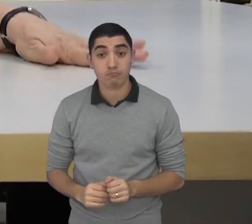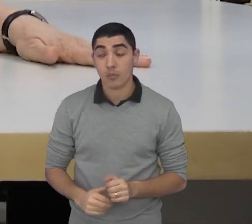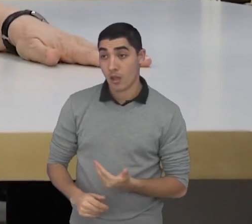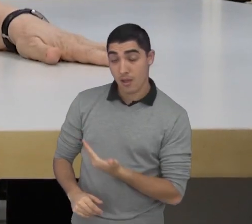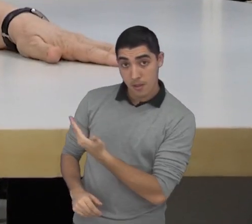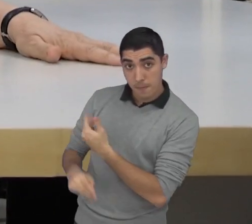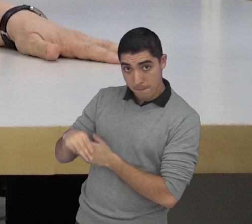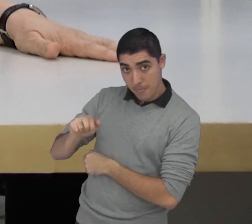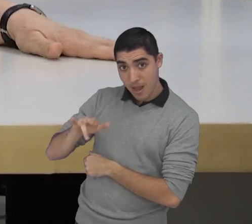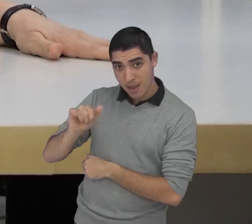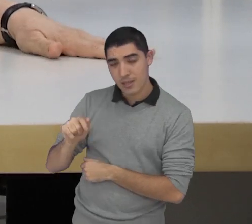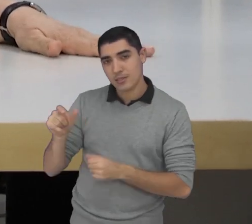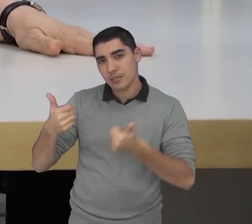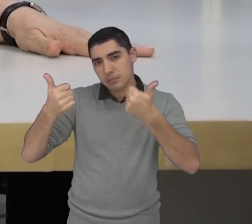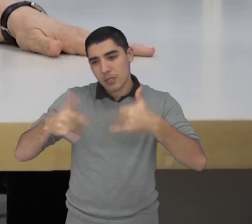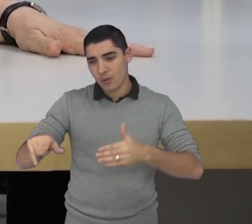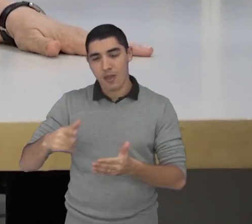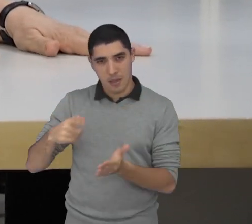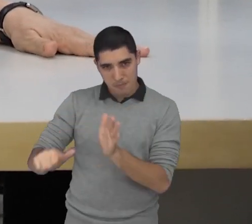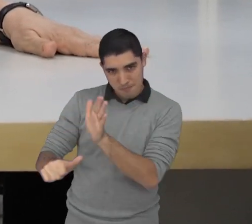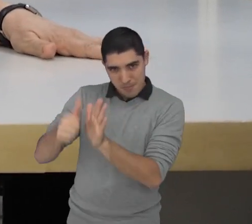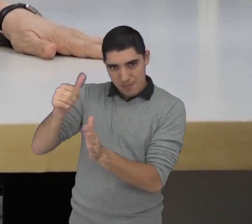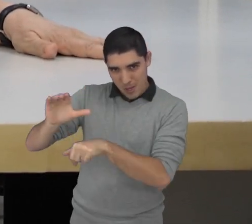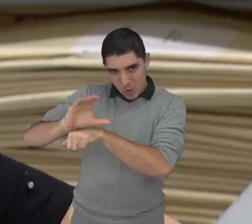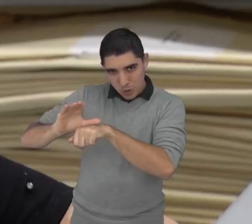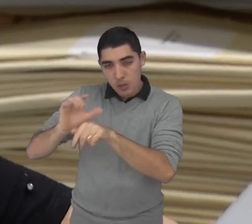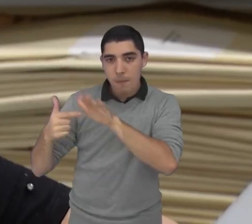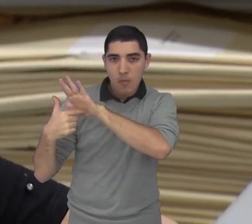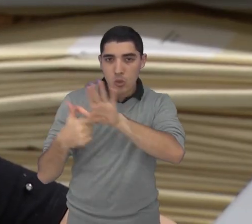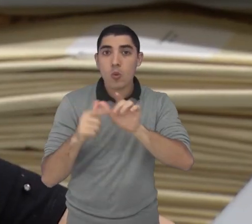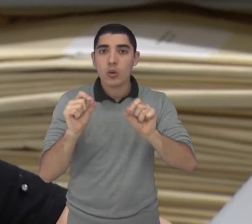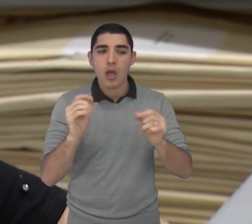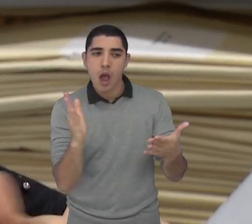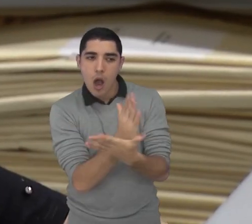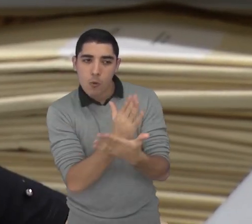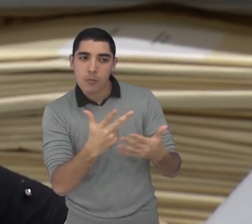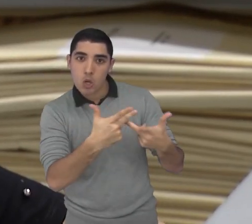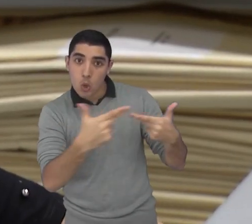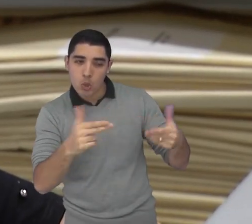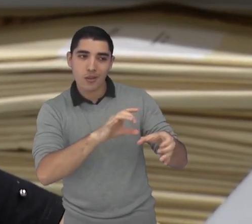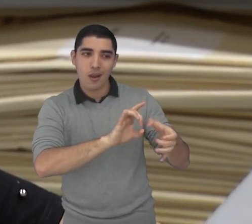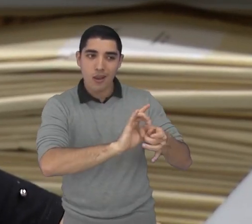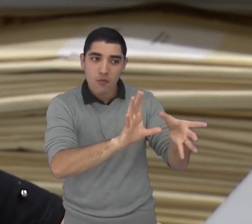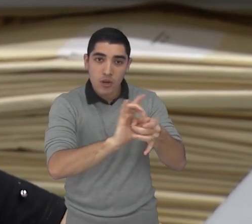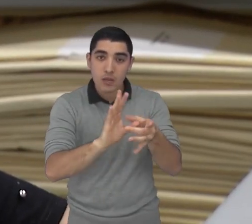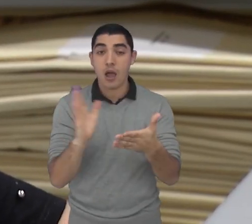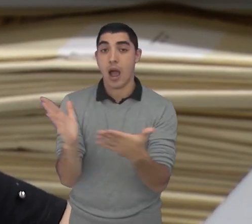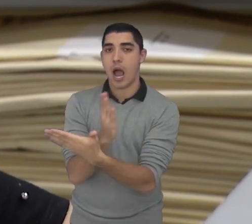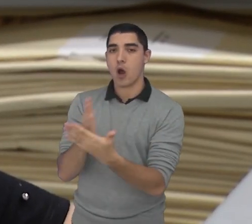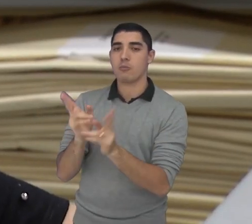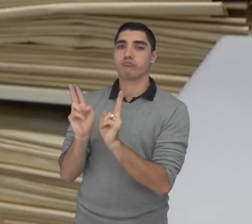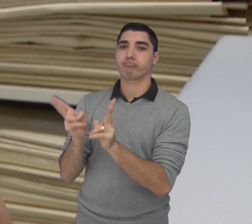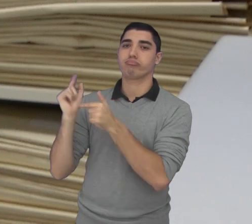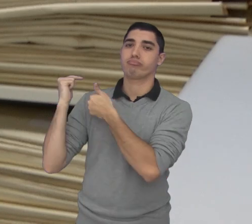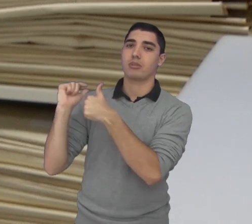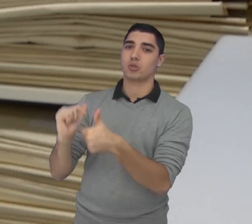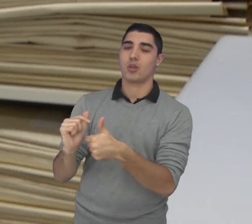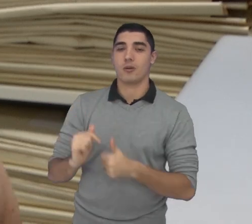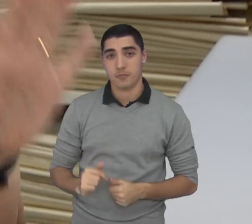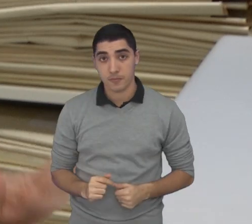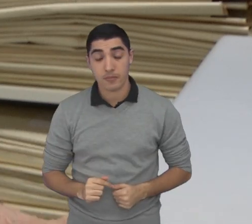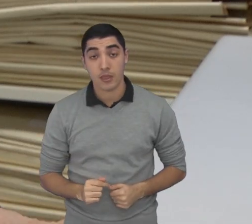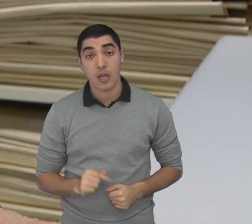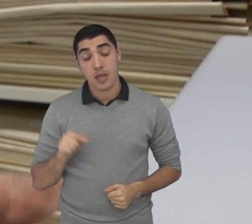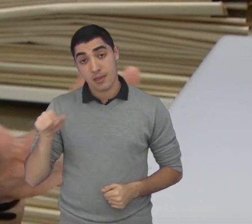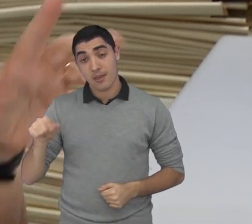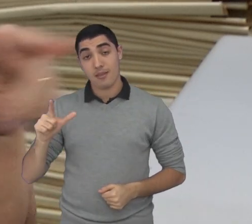Papali classifica a Carta Magna como ambígua, trazia características liberais e conservadoras. Ela traz, por exemplo,